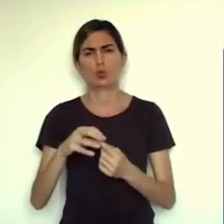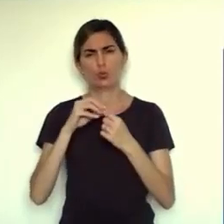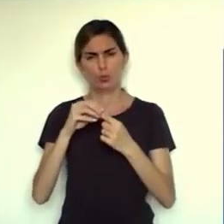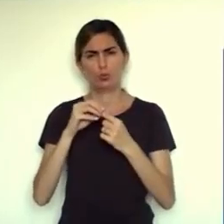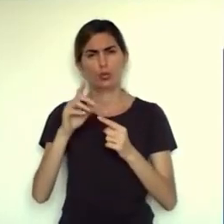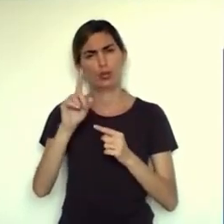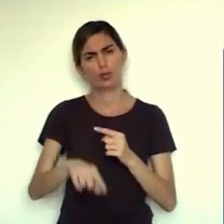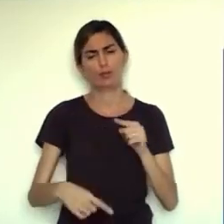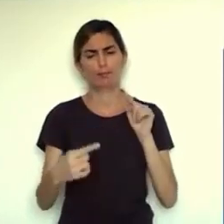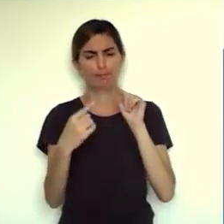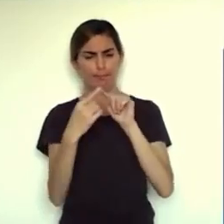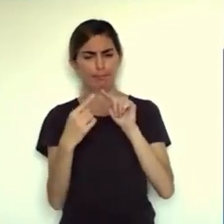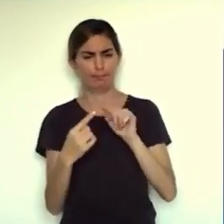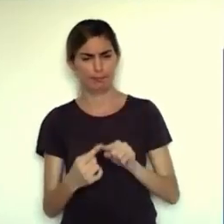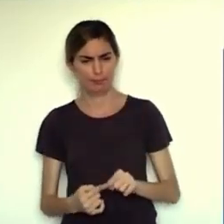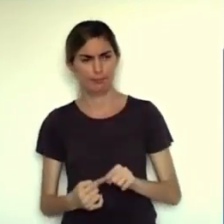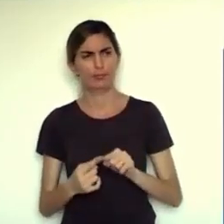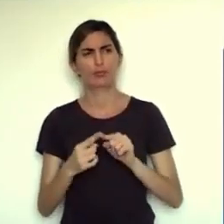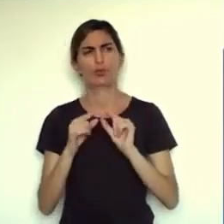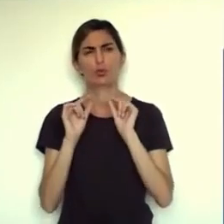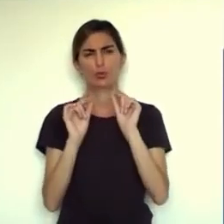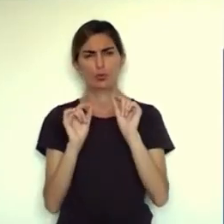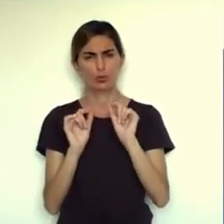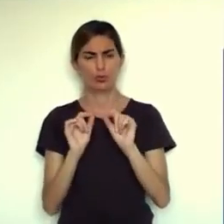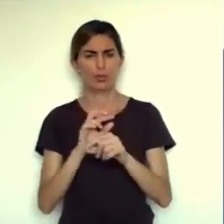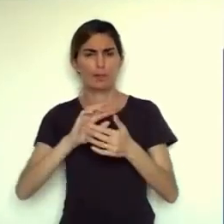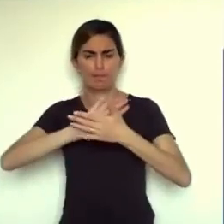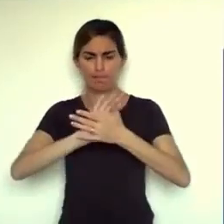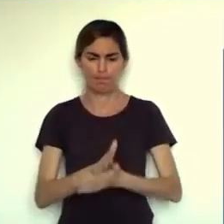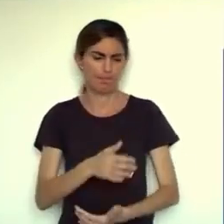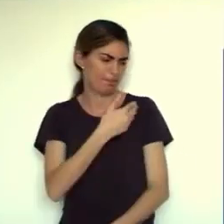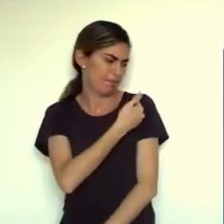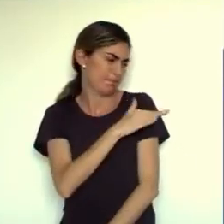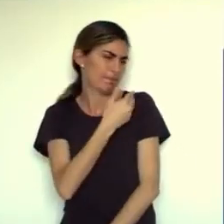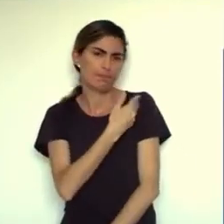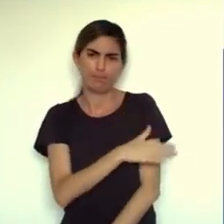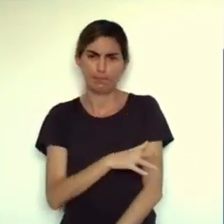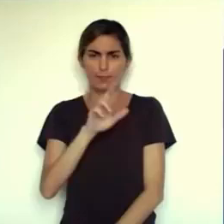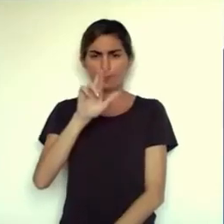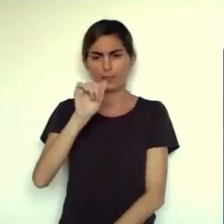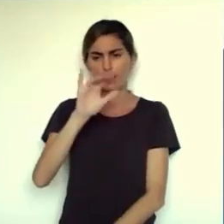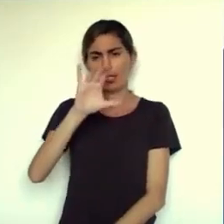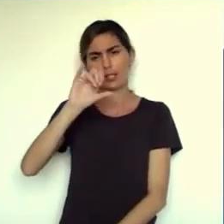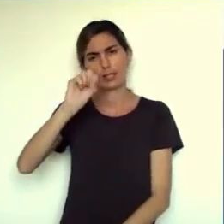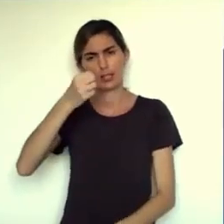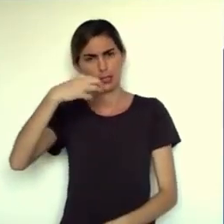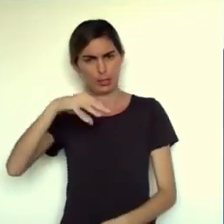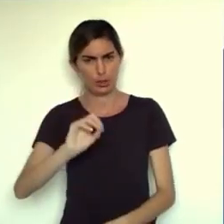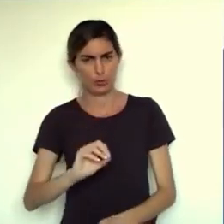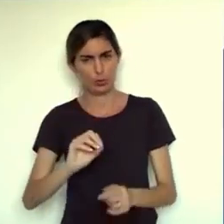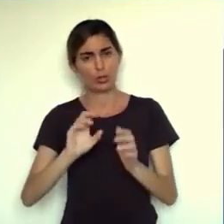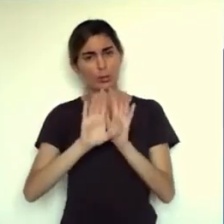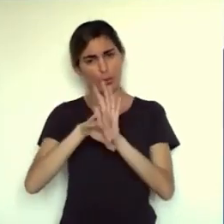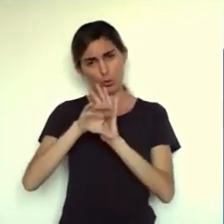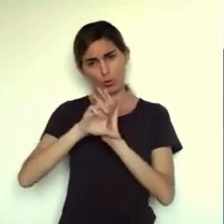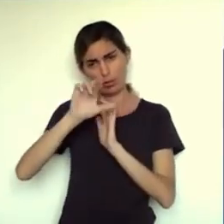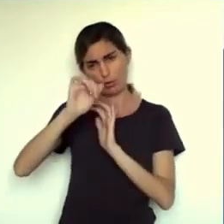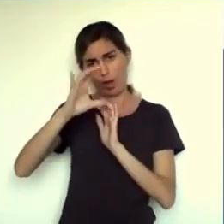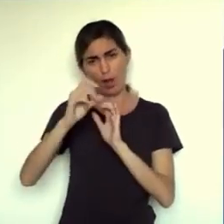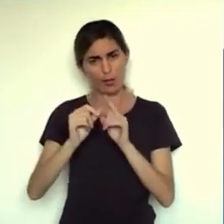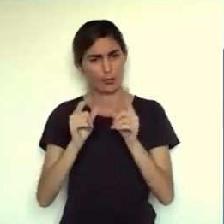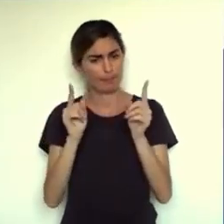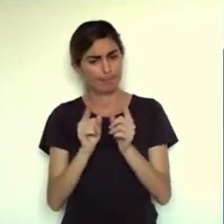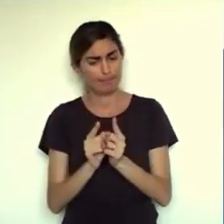reflexões. Uma delas é ligada à questão do racismo. Lembrando, não é, que o conceito de raça é